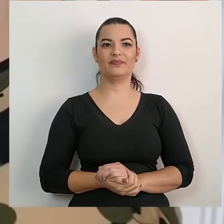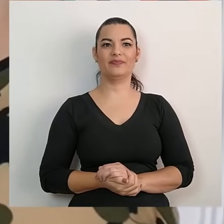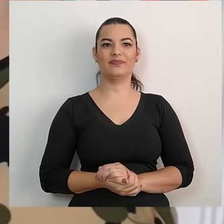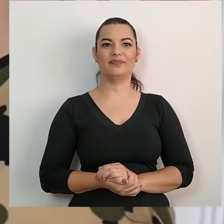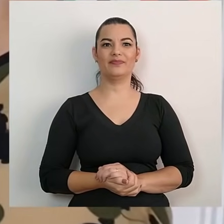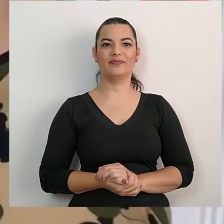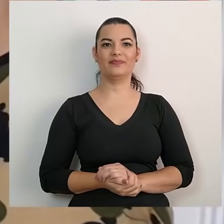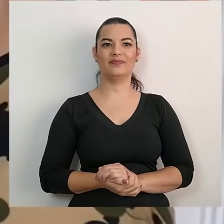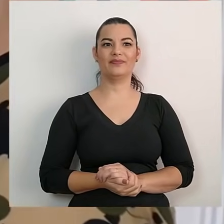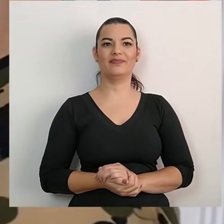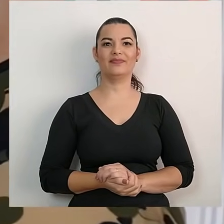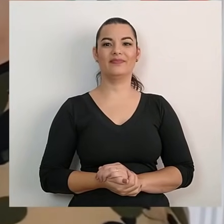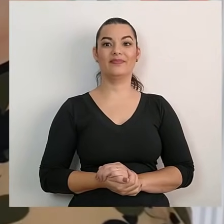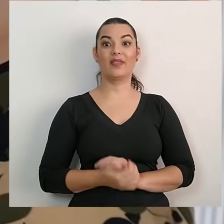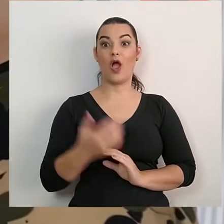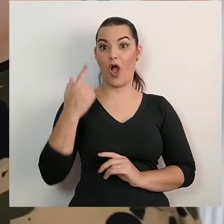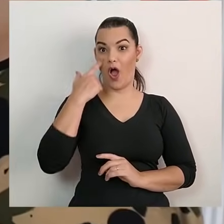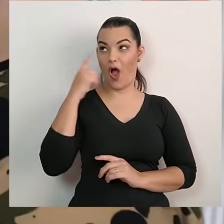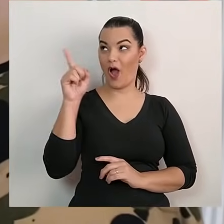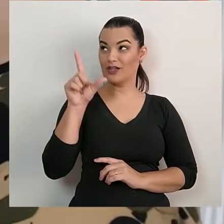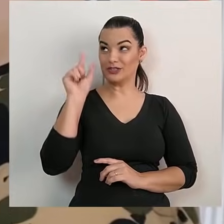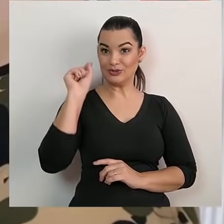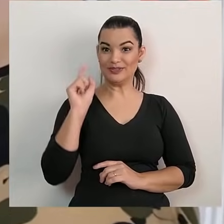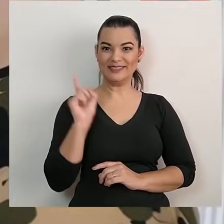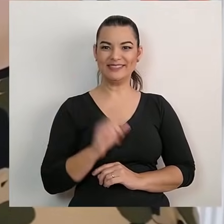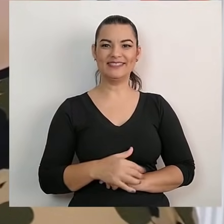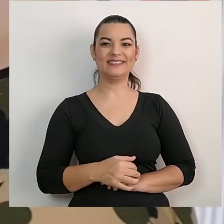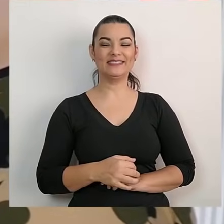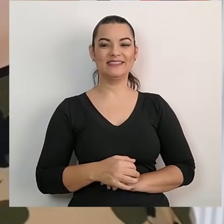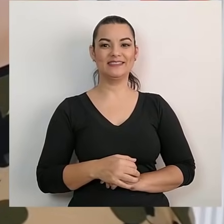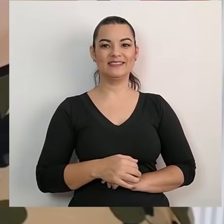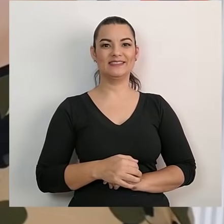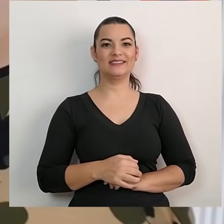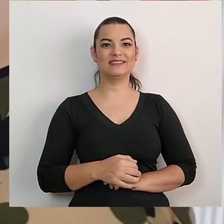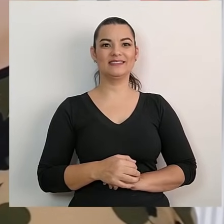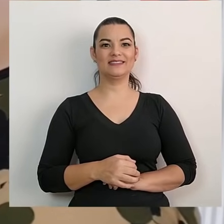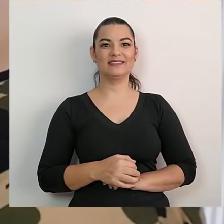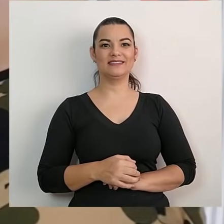Peraí, Léo, não olha. É o que ele escolheu.